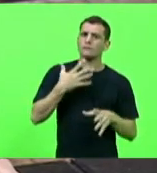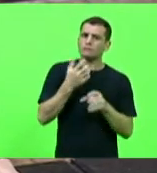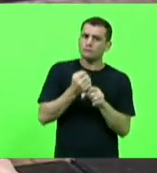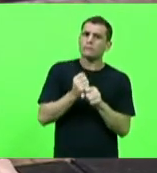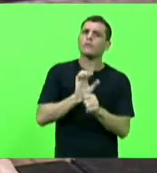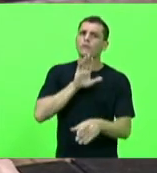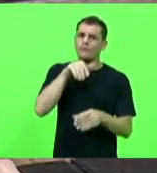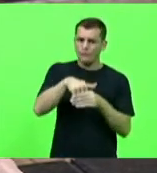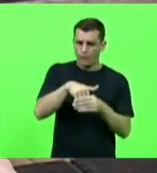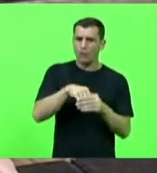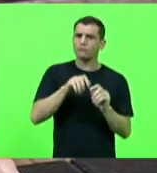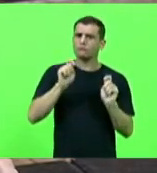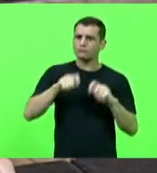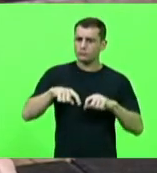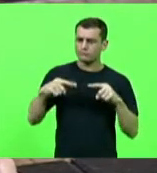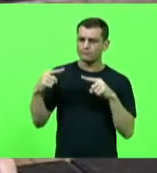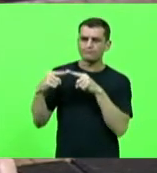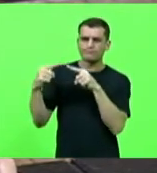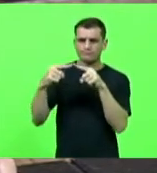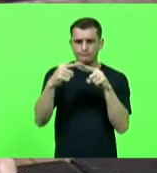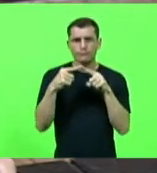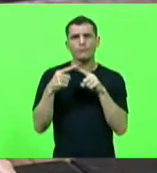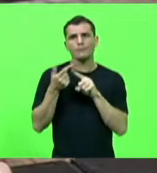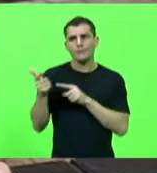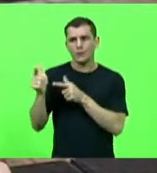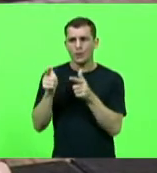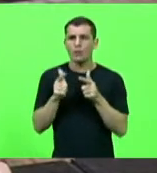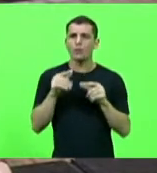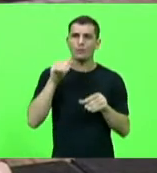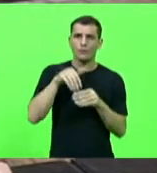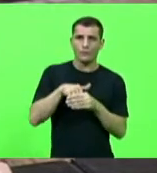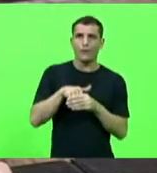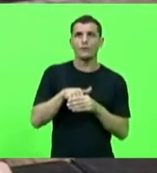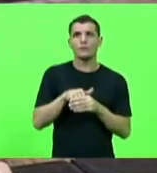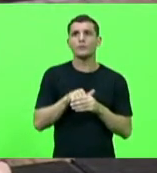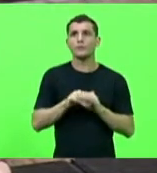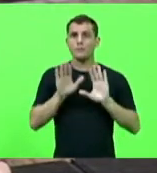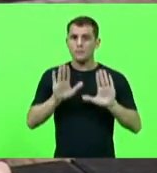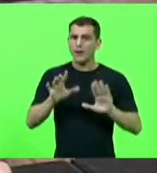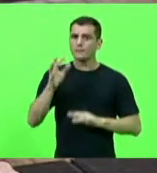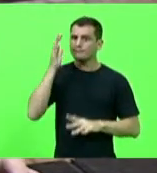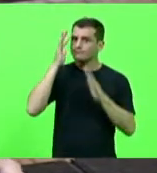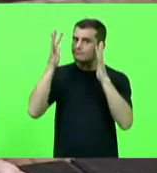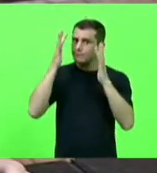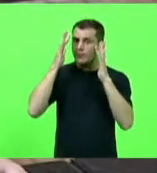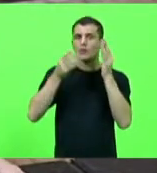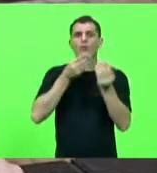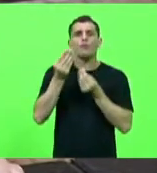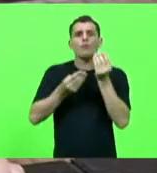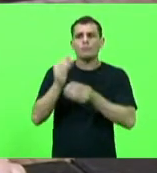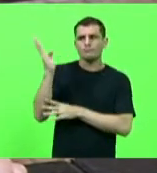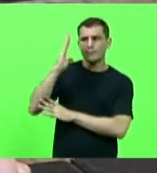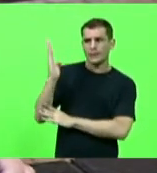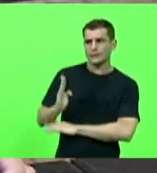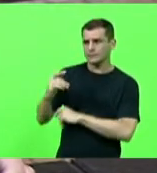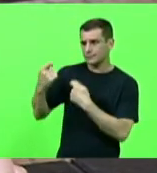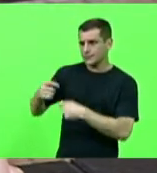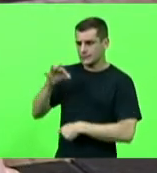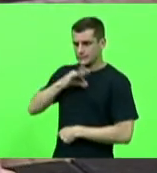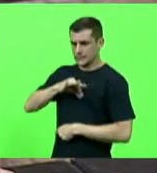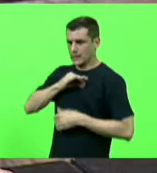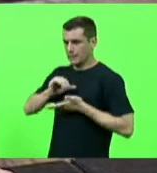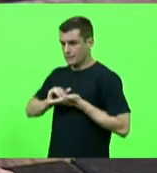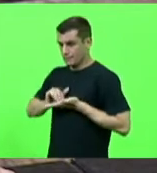de acordo com isso. Eu luto realmente para que nós tenhamos um Brasil onde o salário mínimo seja